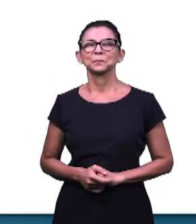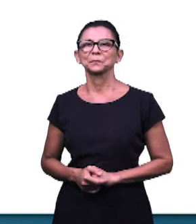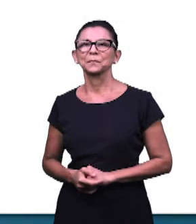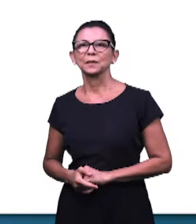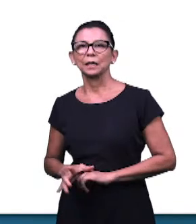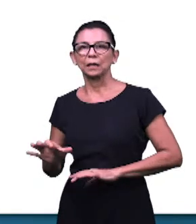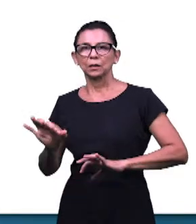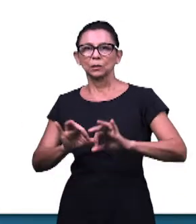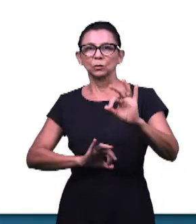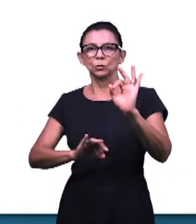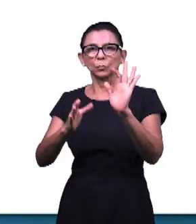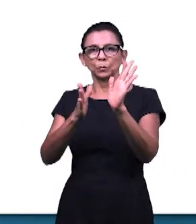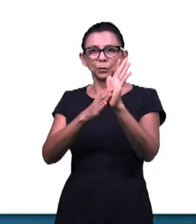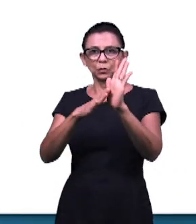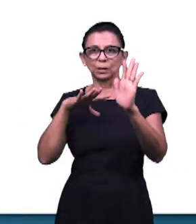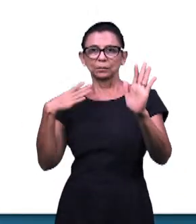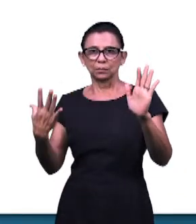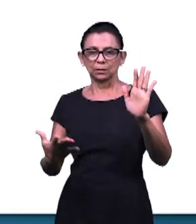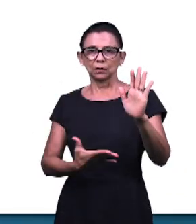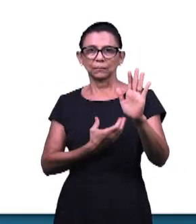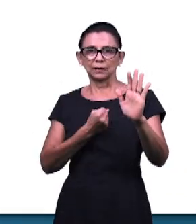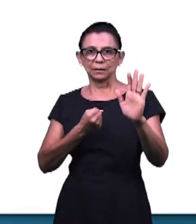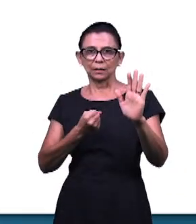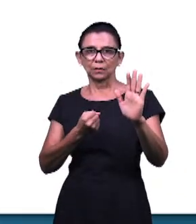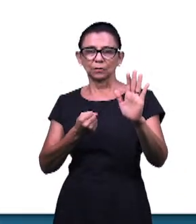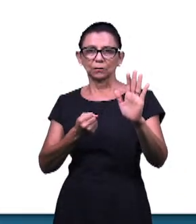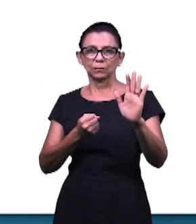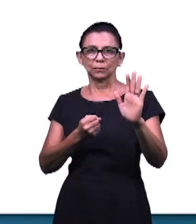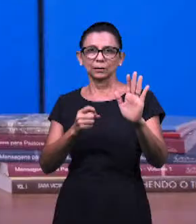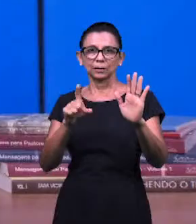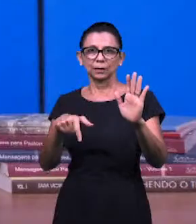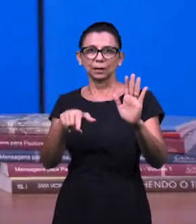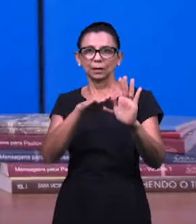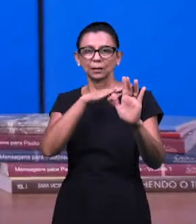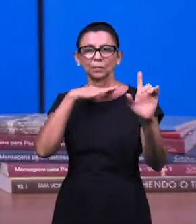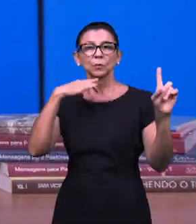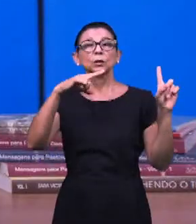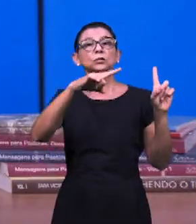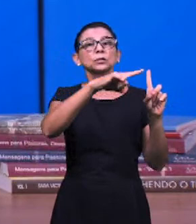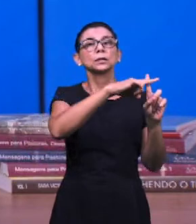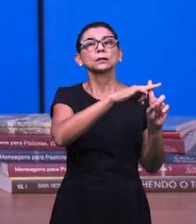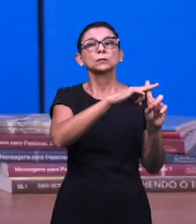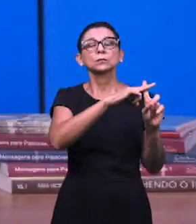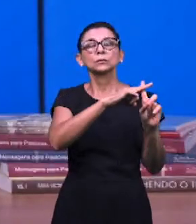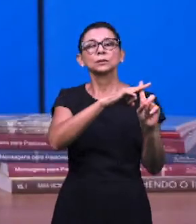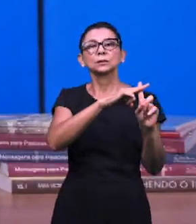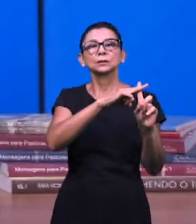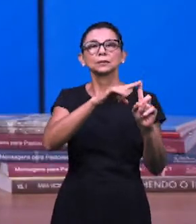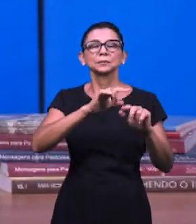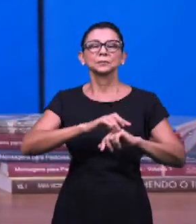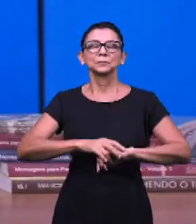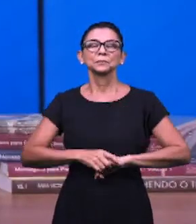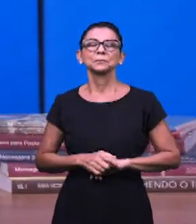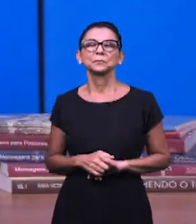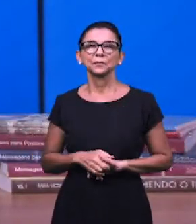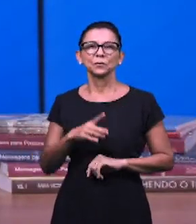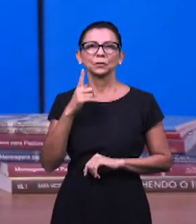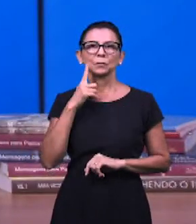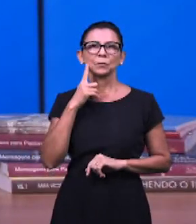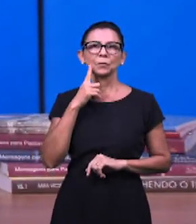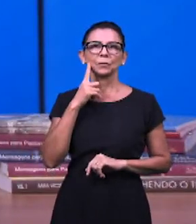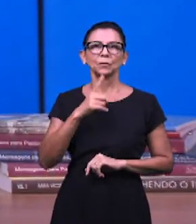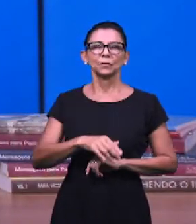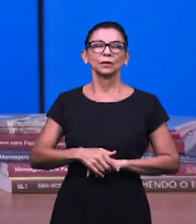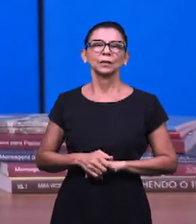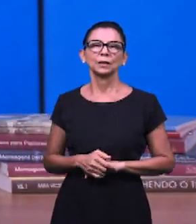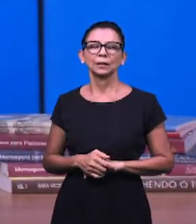o projeto da cruz, ou seja, o projeto da crucificação do Senhor Jesus? Essa resposta agora virá lá do estado